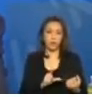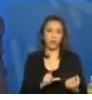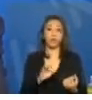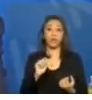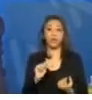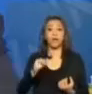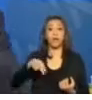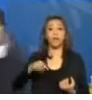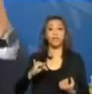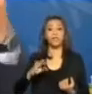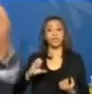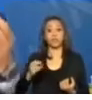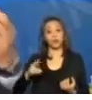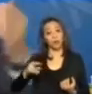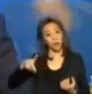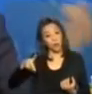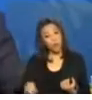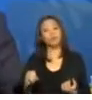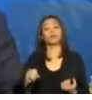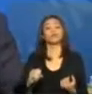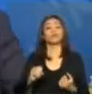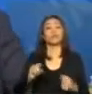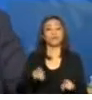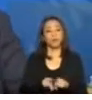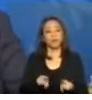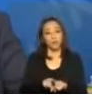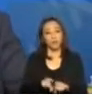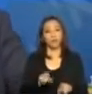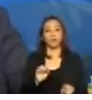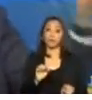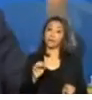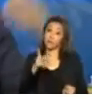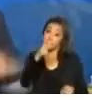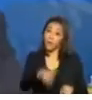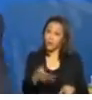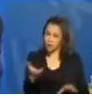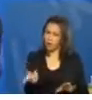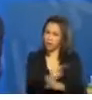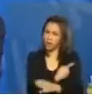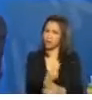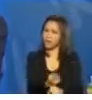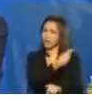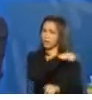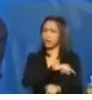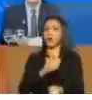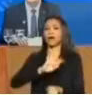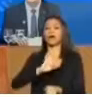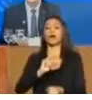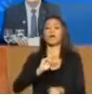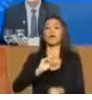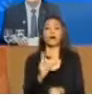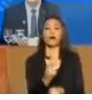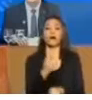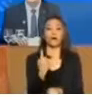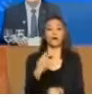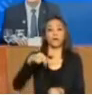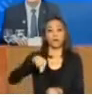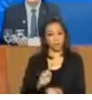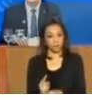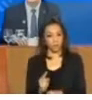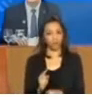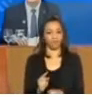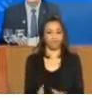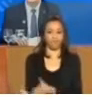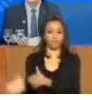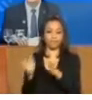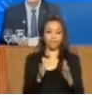no seu ciclo normal, vide o H1N1 que nós enfrentamos há algum tempo atrás. Em